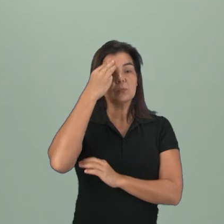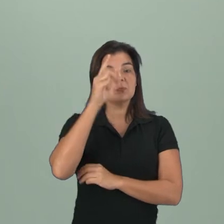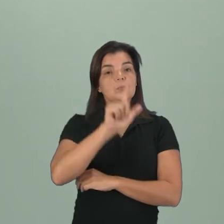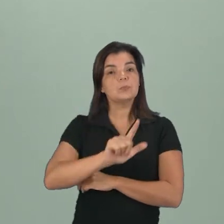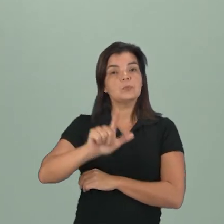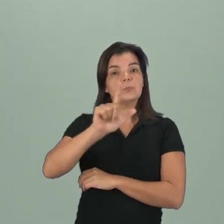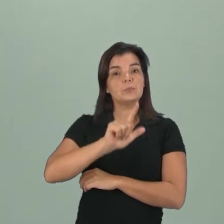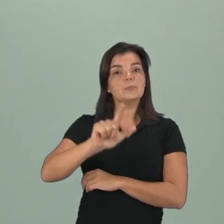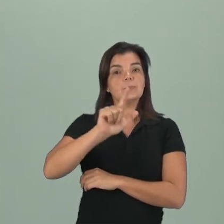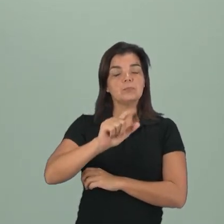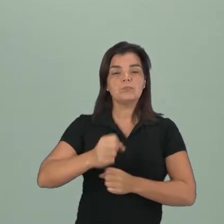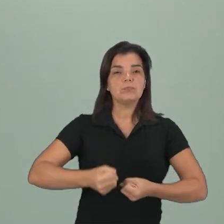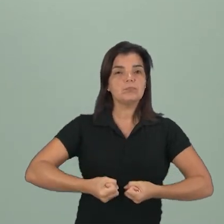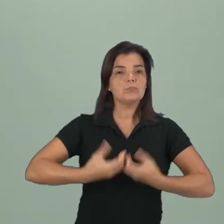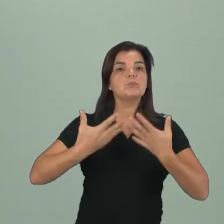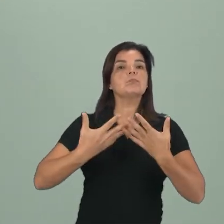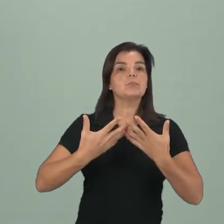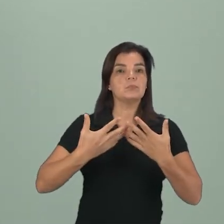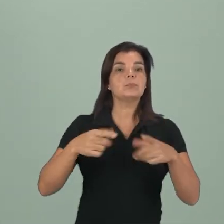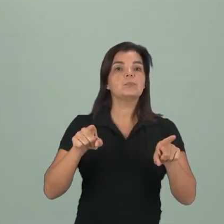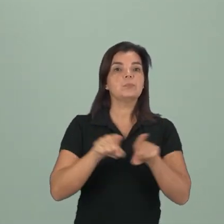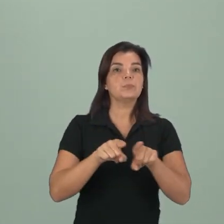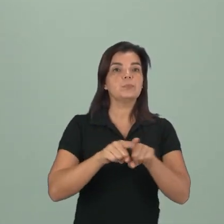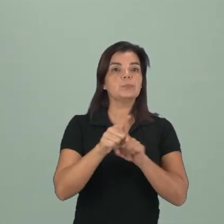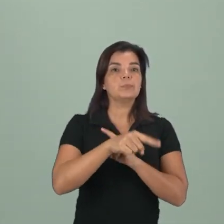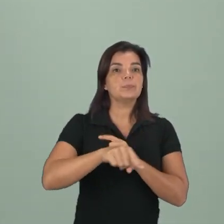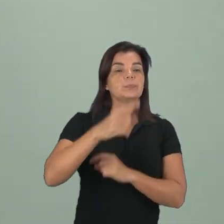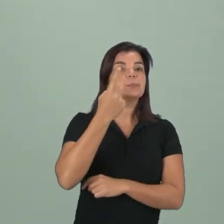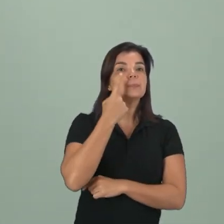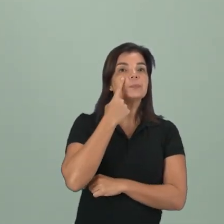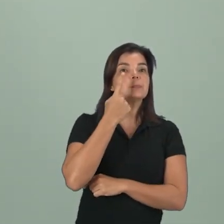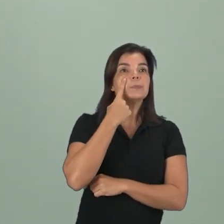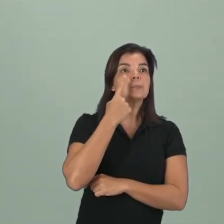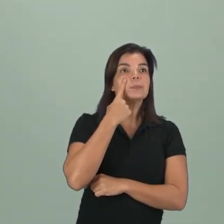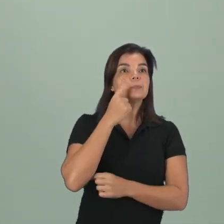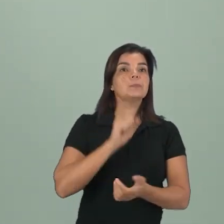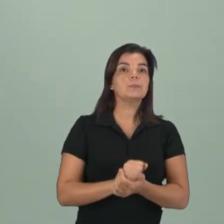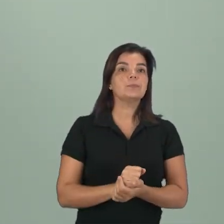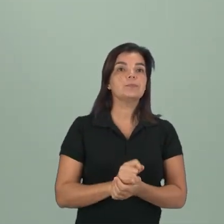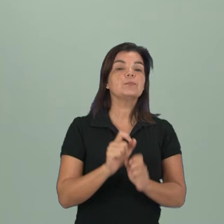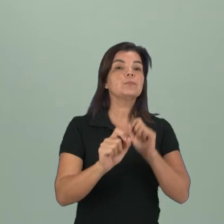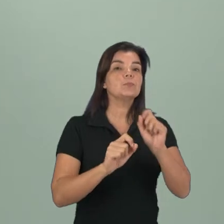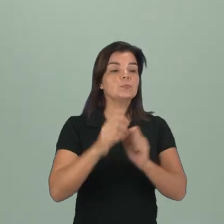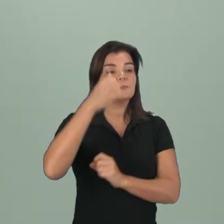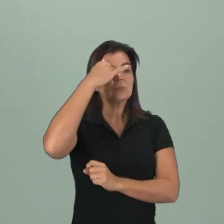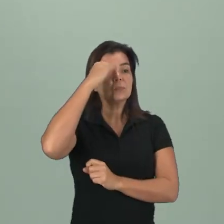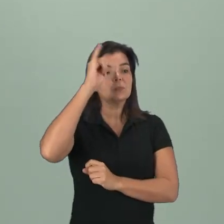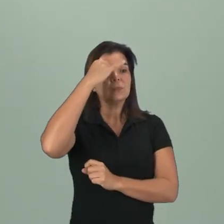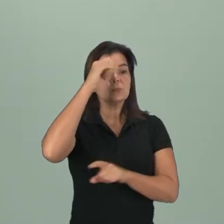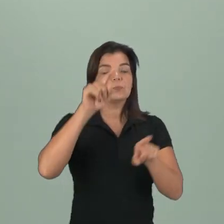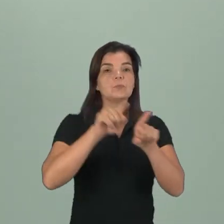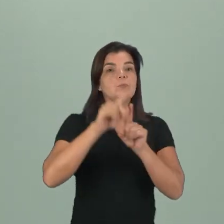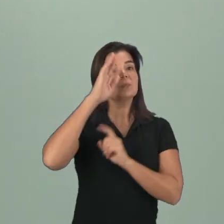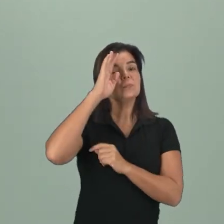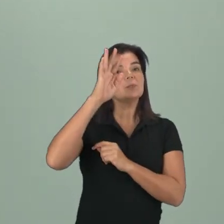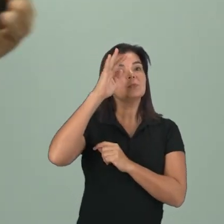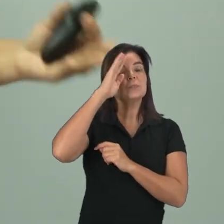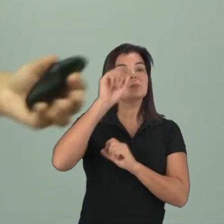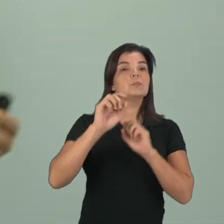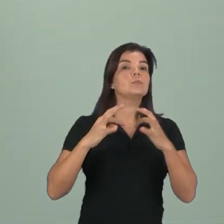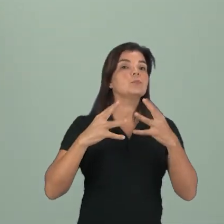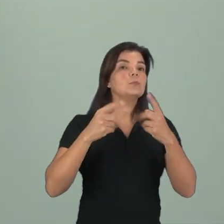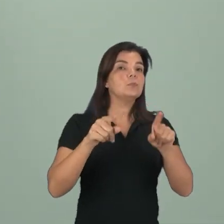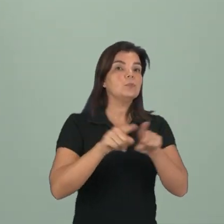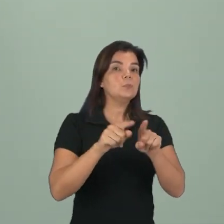literária para dar mais expressividade, né? Você consegue visualizar, você vai criando aí na sua imaginação tudo